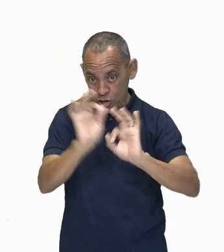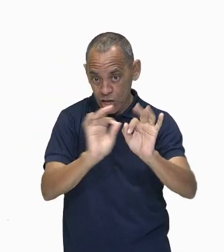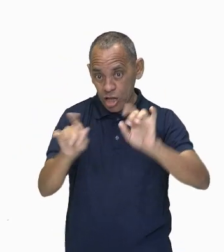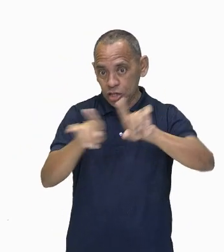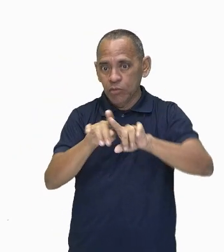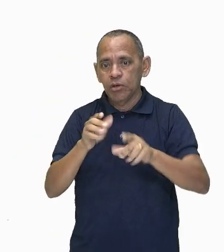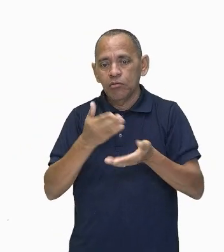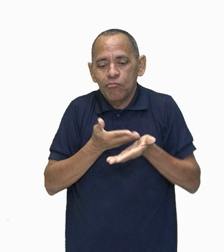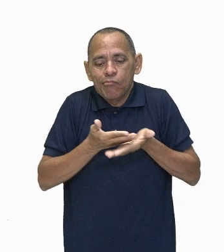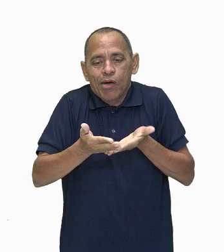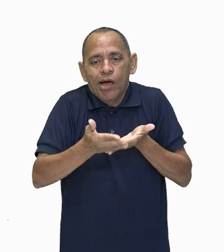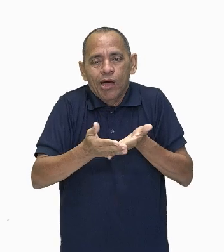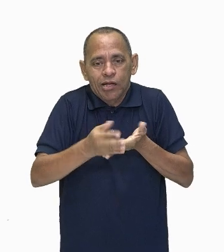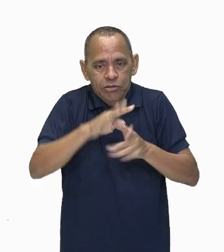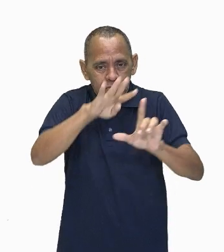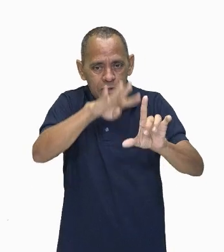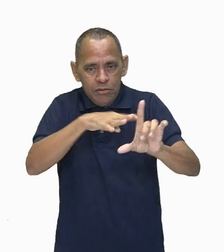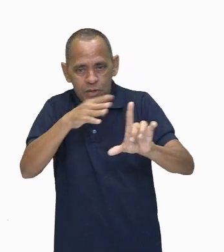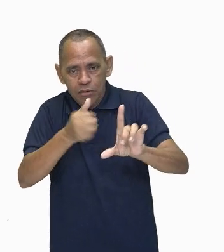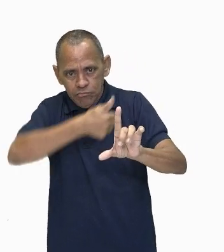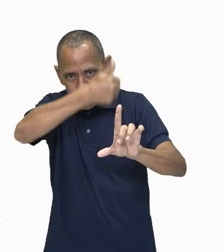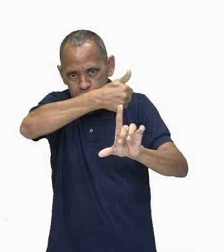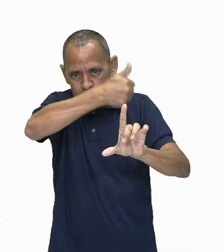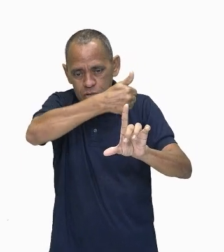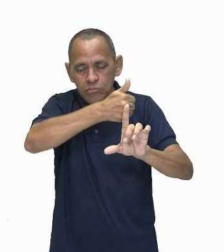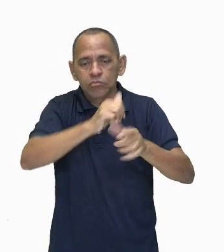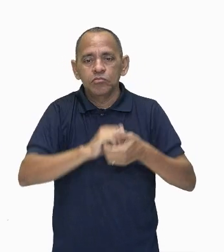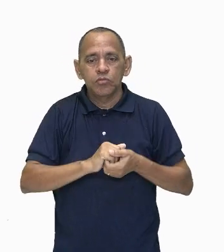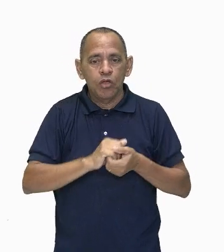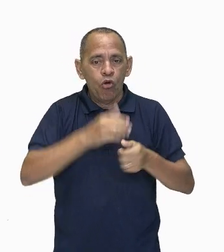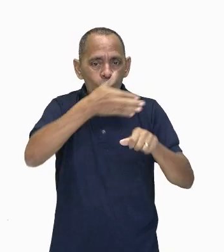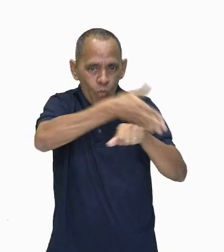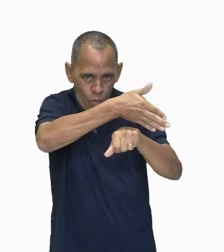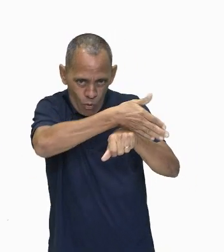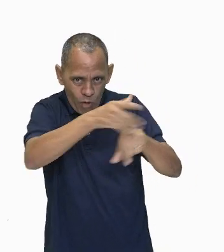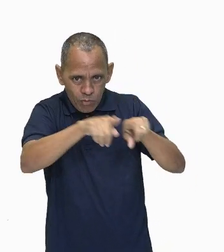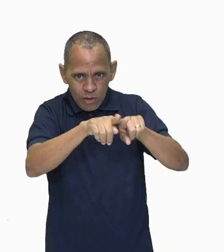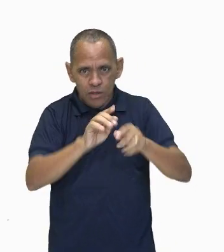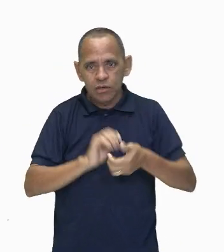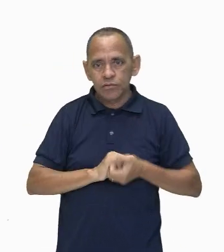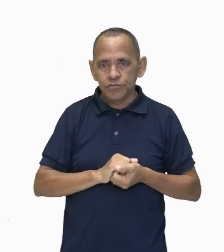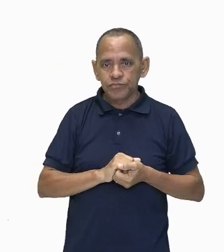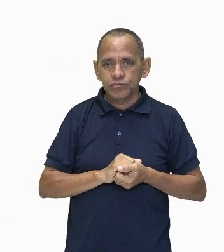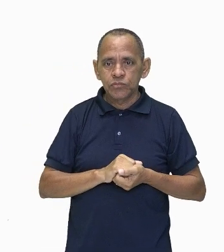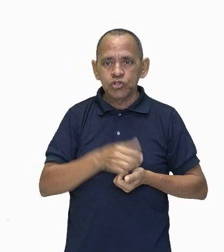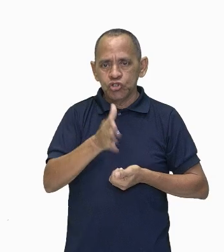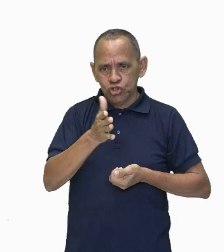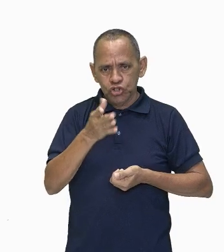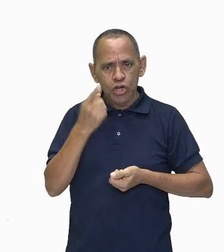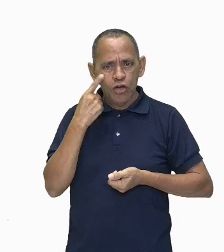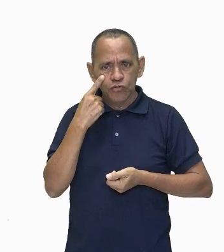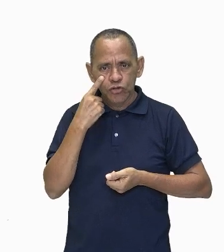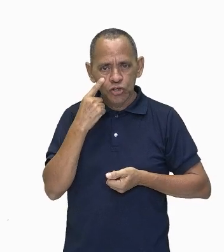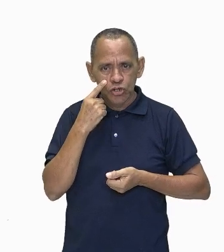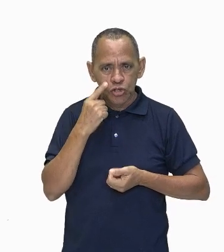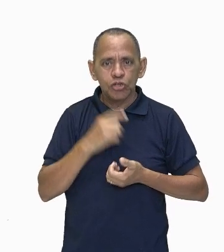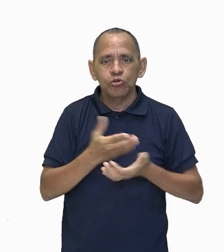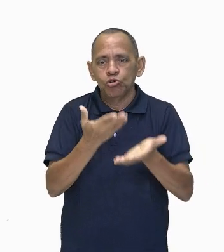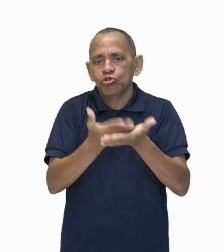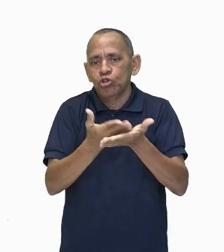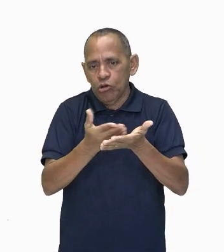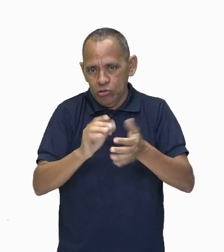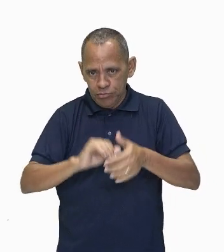bom? Então, primeiro é feita uma tabela de frequência, como vocês já viram aí na nossa aula, tá? E aí,